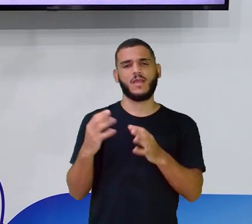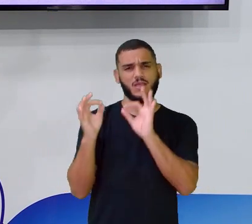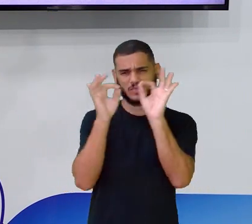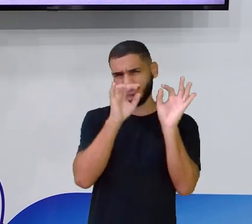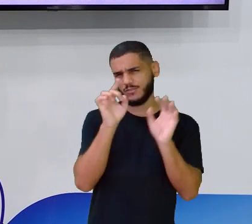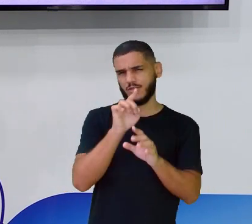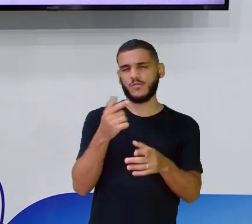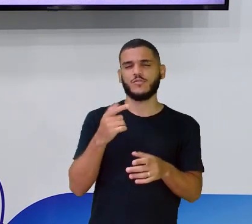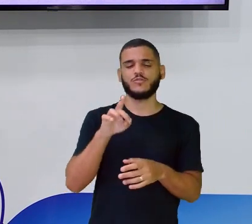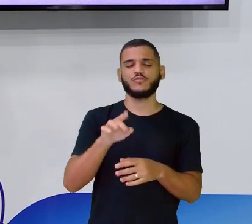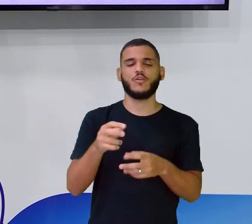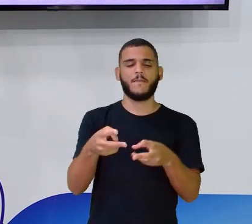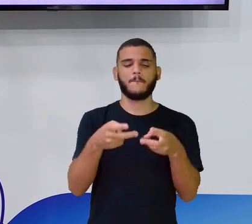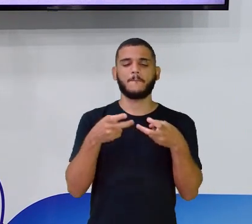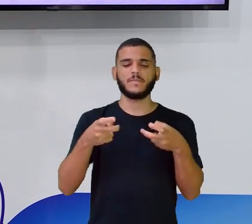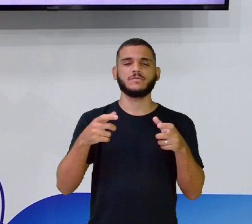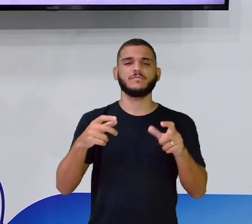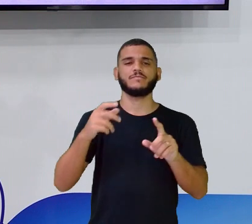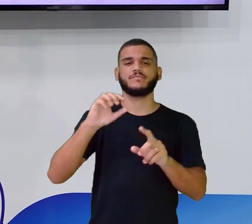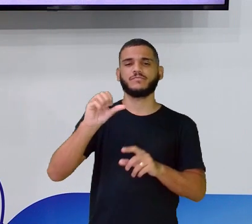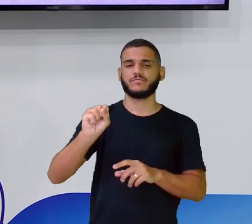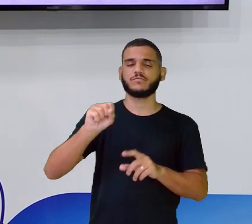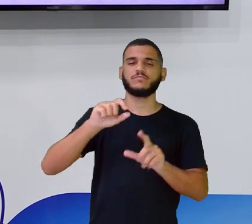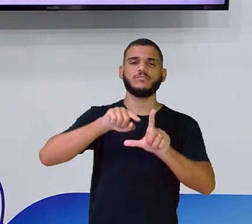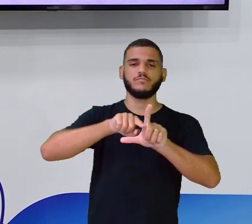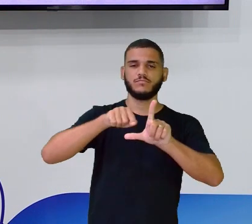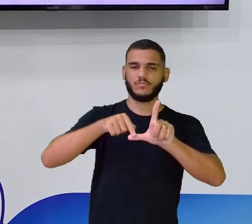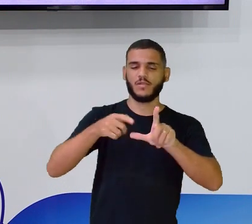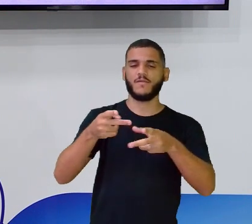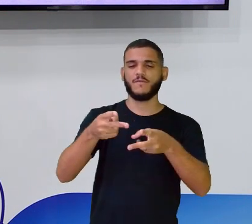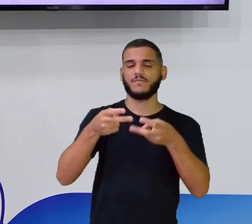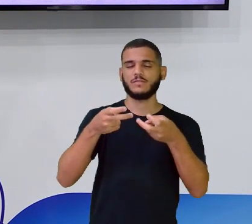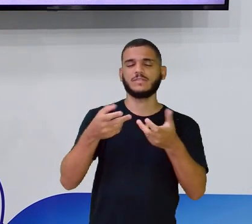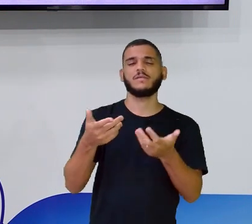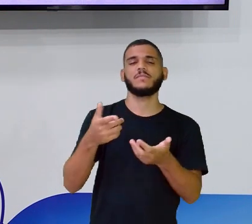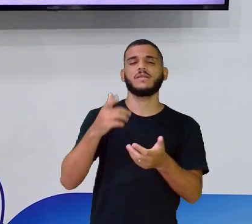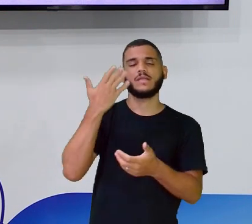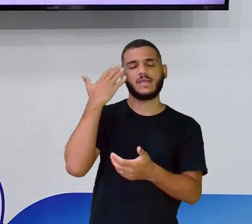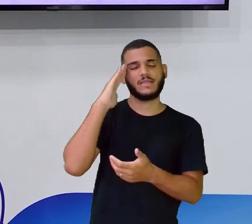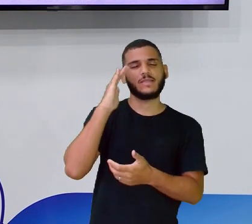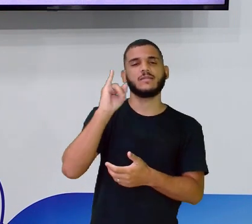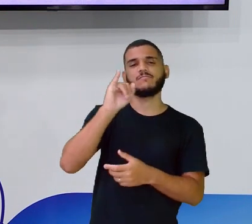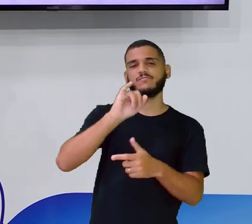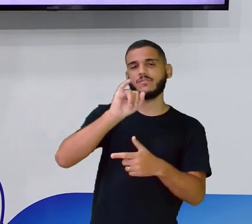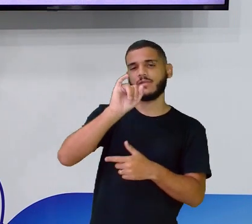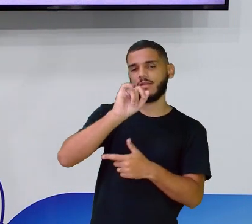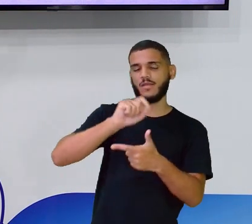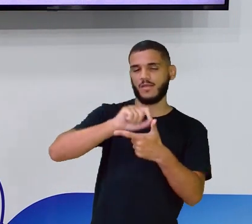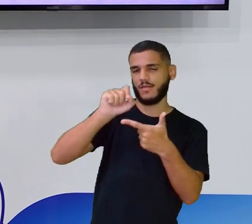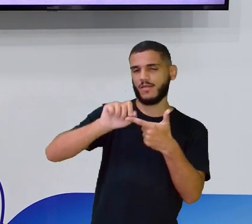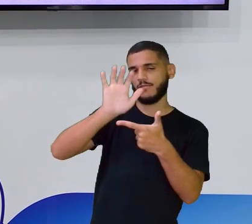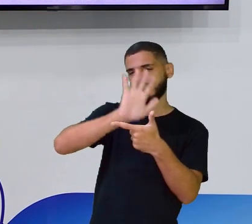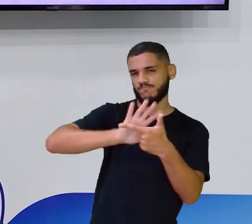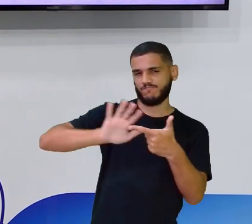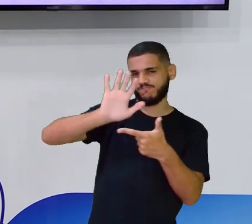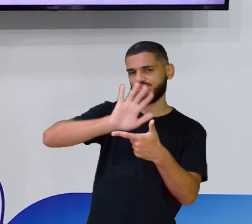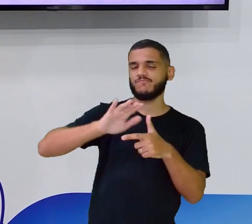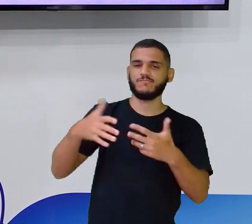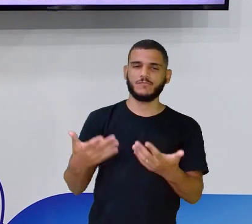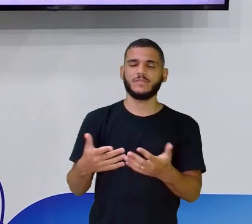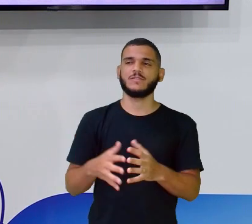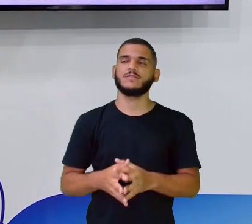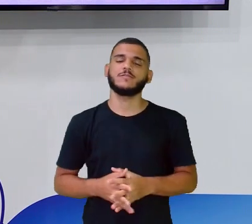Só observem o octógono para vocês terem noção de polígonos, de figuras planas. Figura